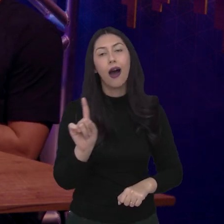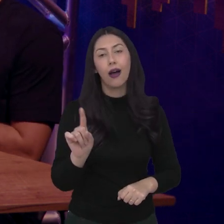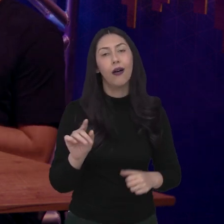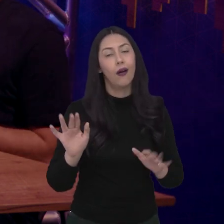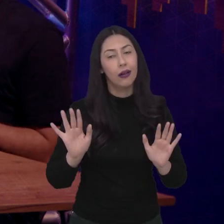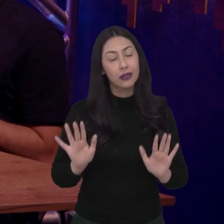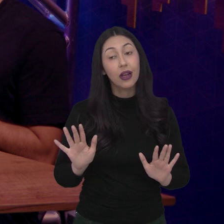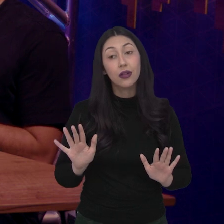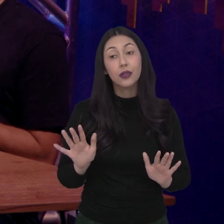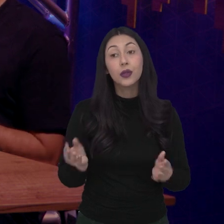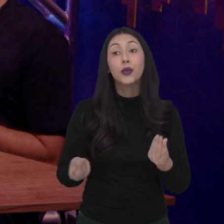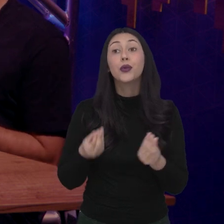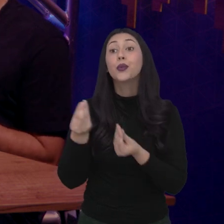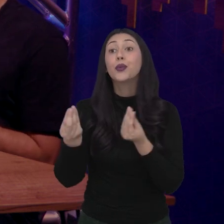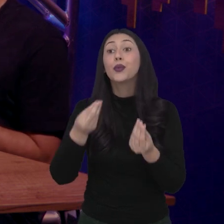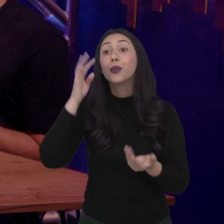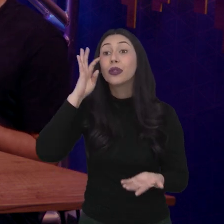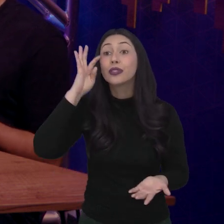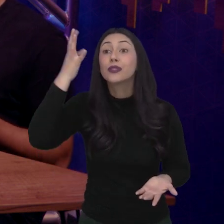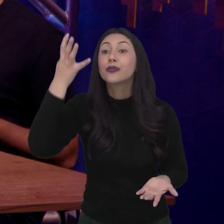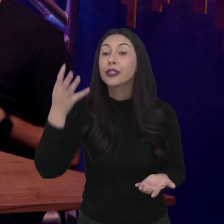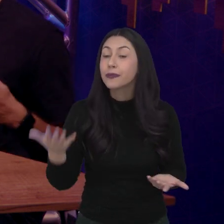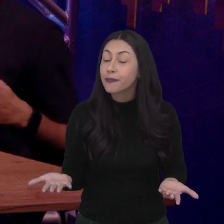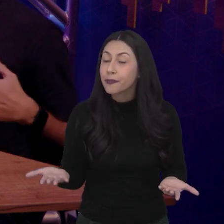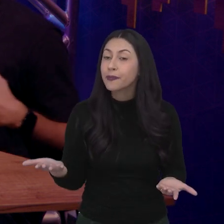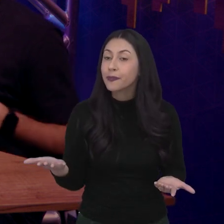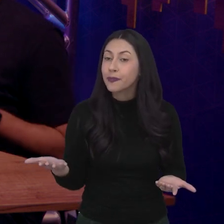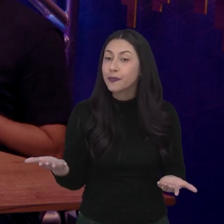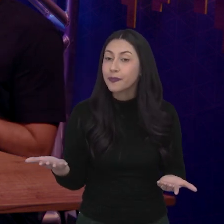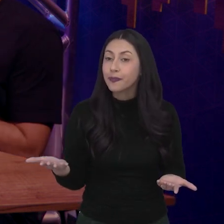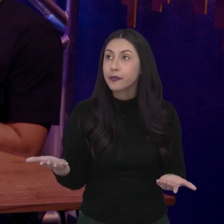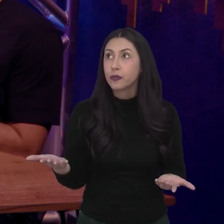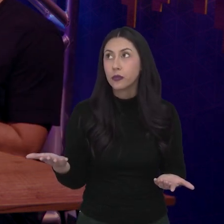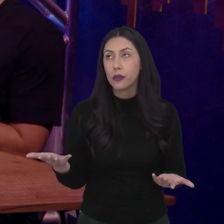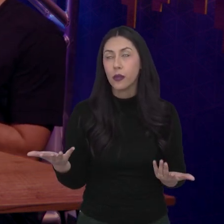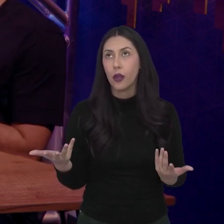você... Beleza, né? Qual que é a solução, então? Né?